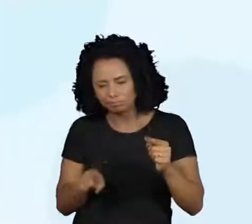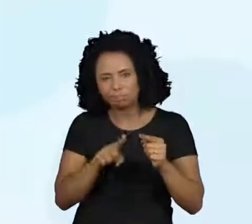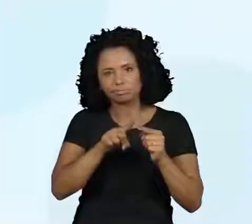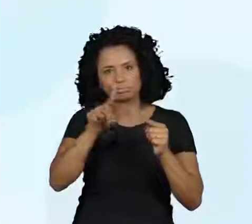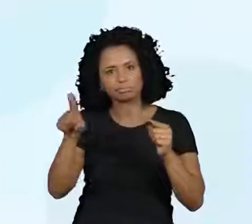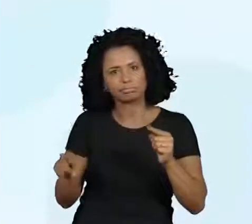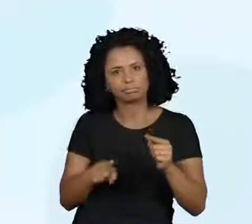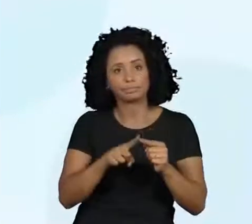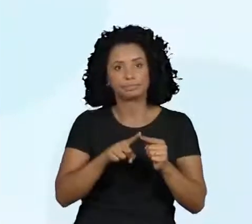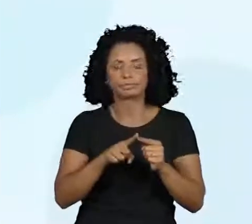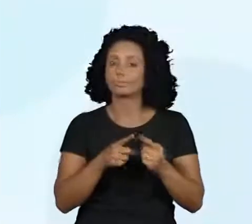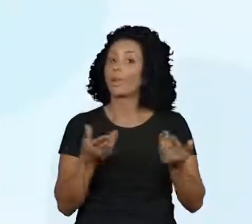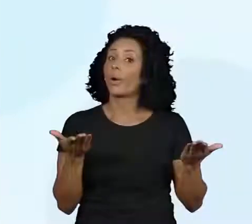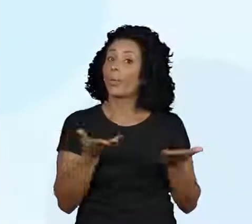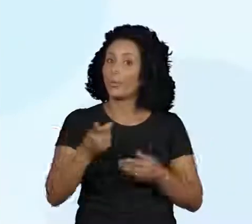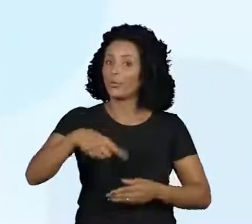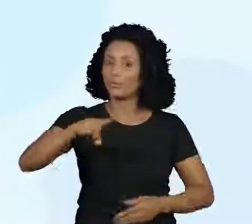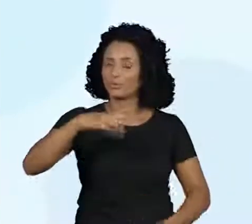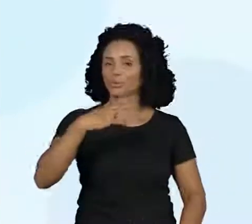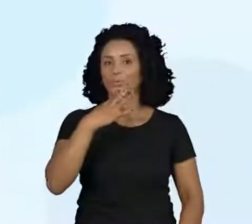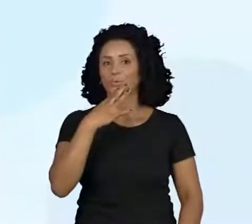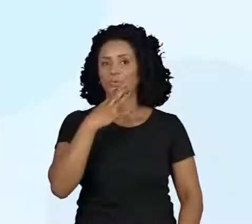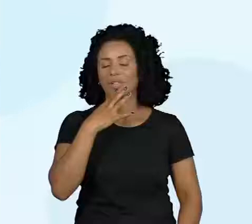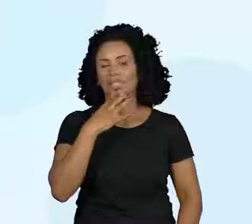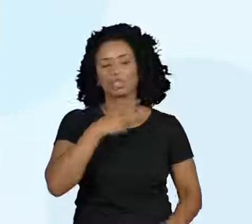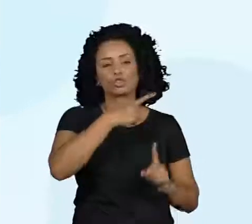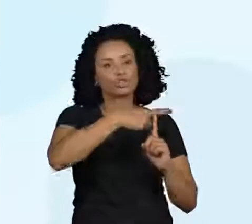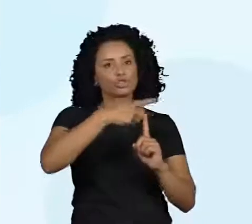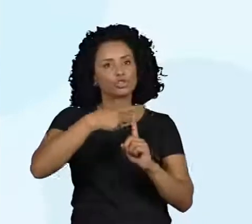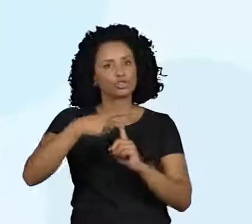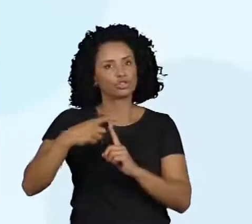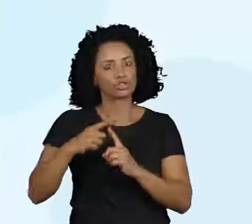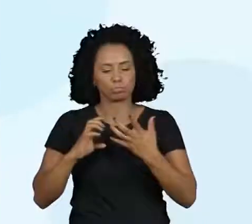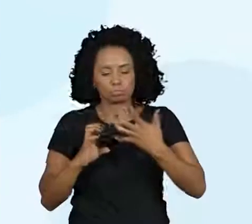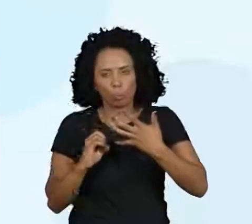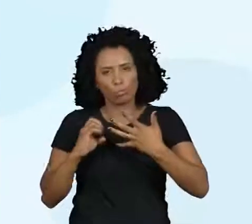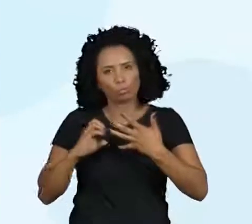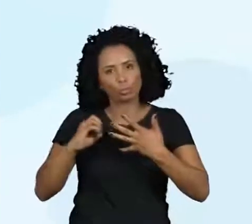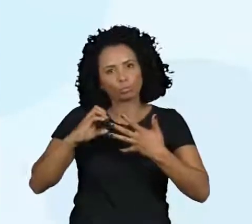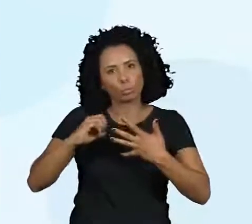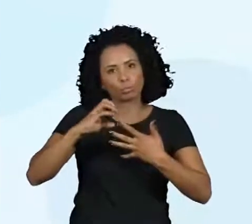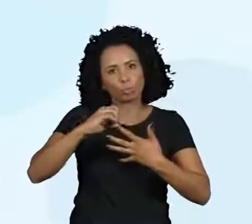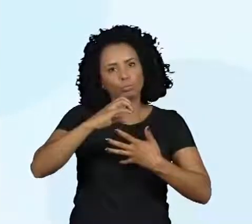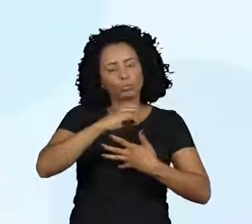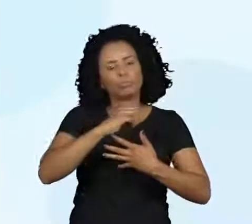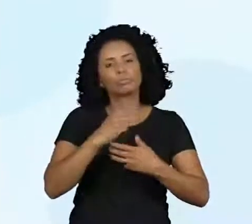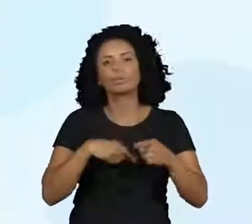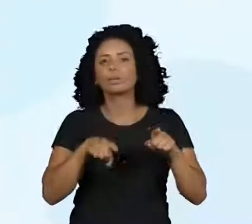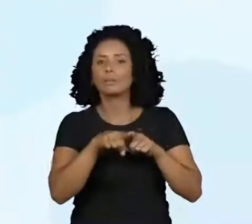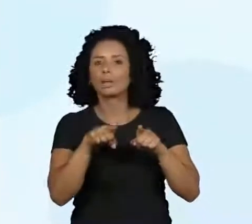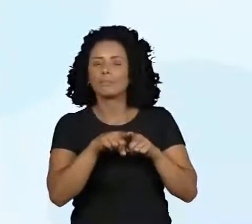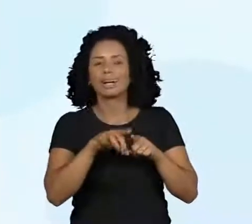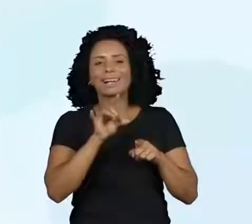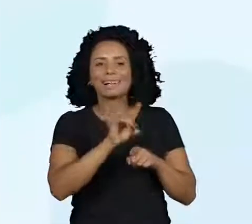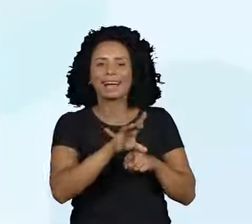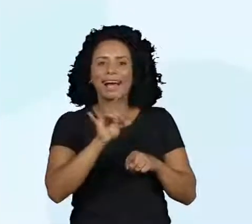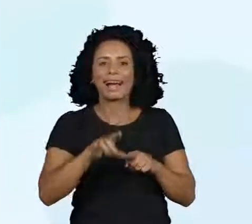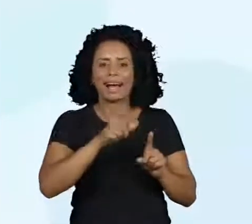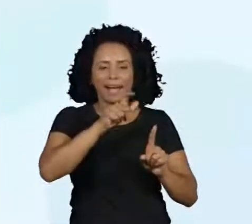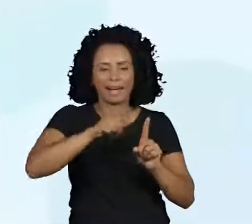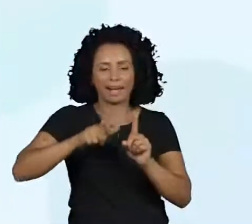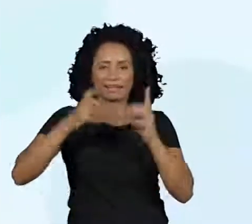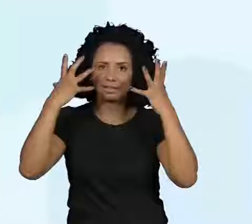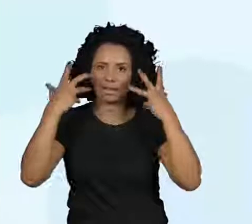Hoje, nós conhecemos diferentes cadeias alimentares e a posição que cada ser vivo ocupa nessa